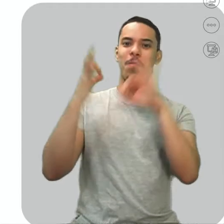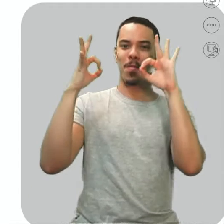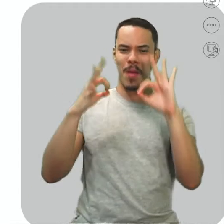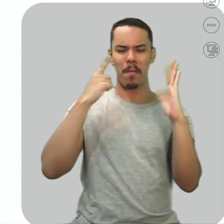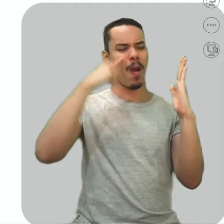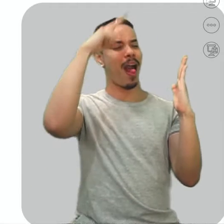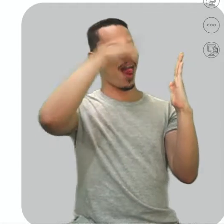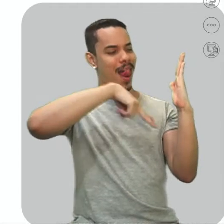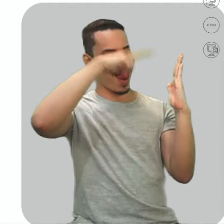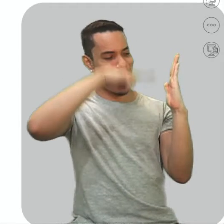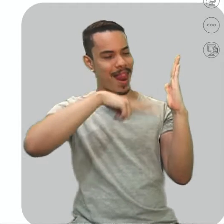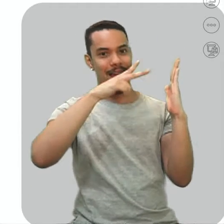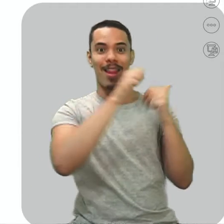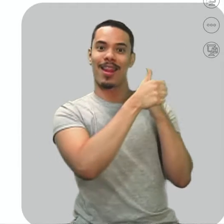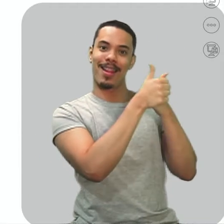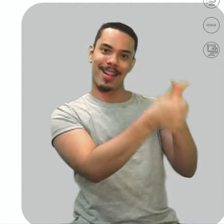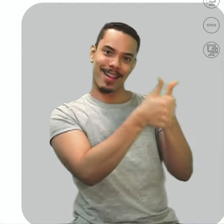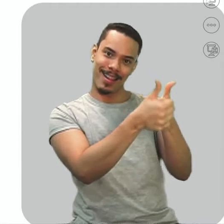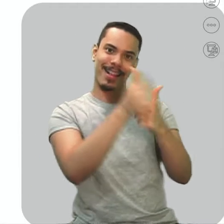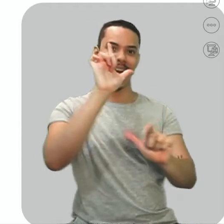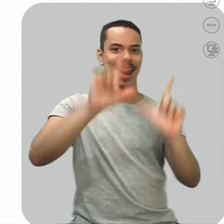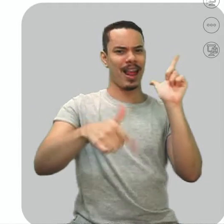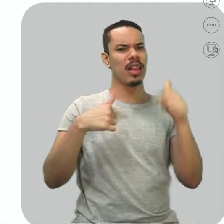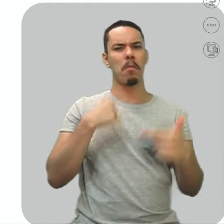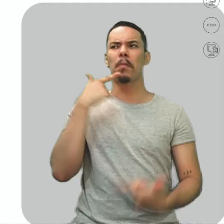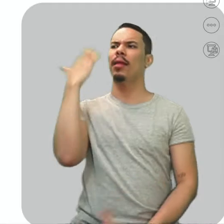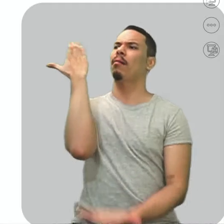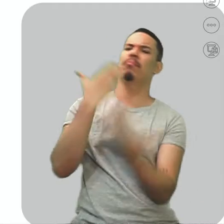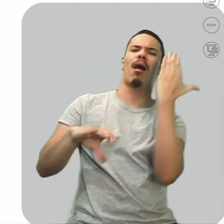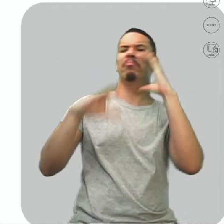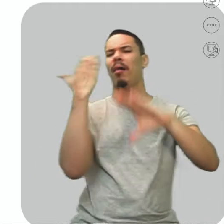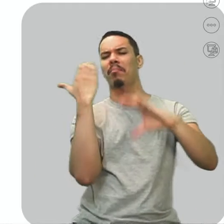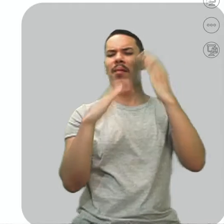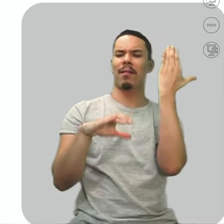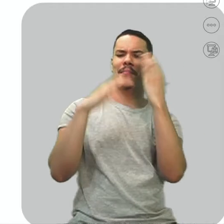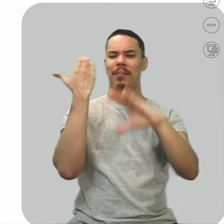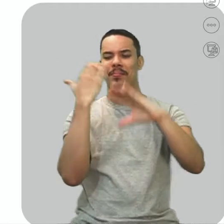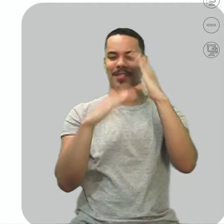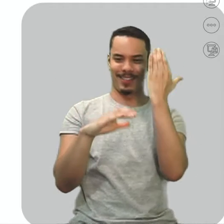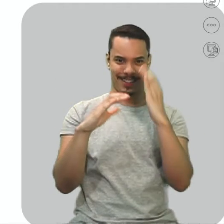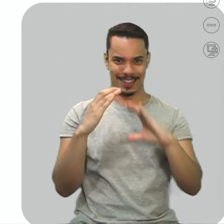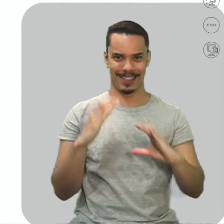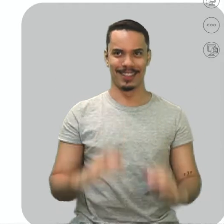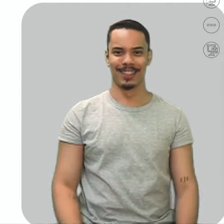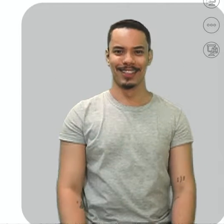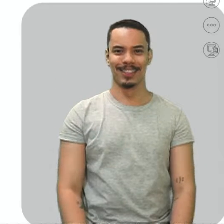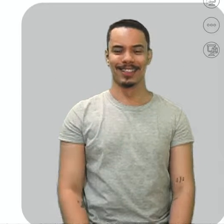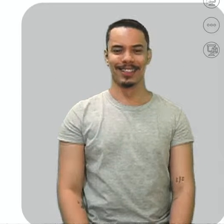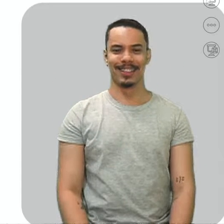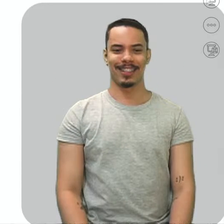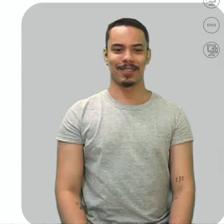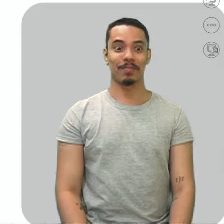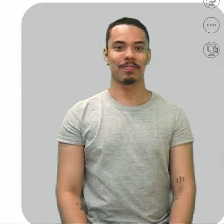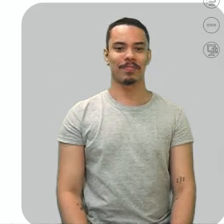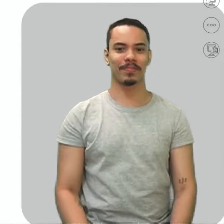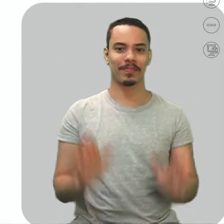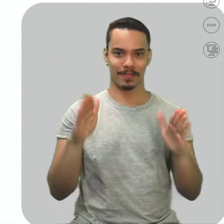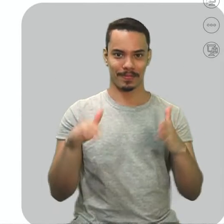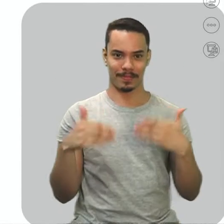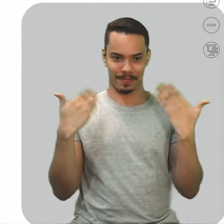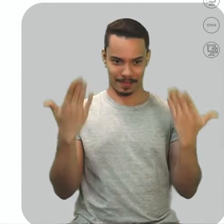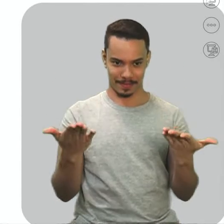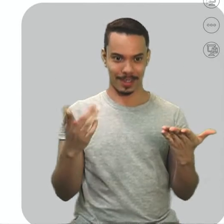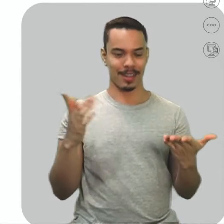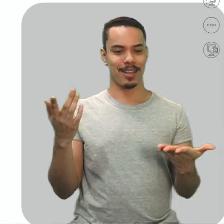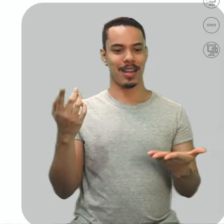lendo a letra da música Era só que cantando para você né bom então amorzinho